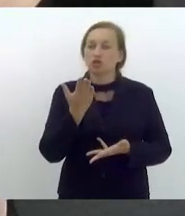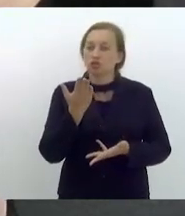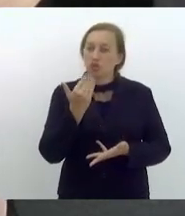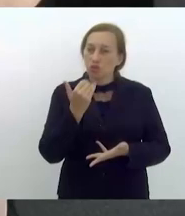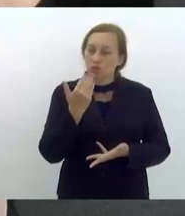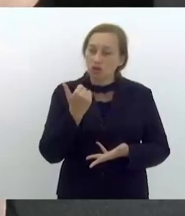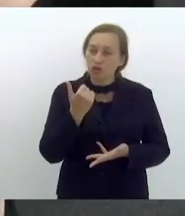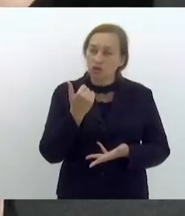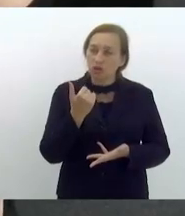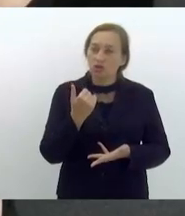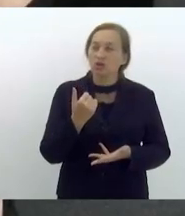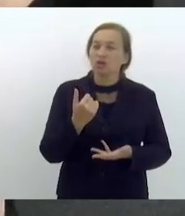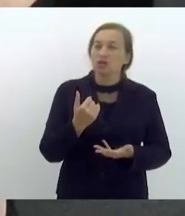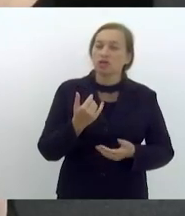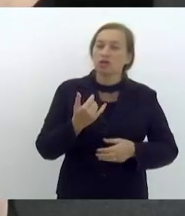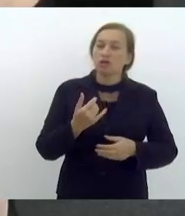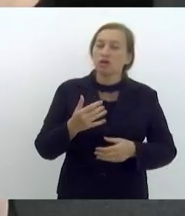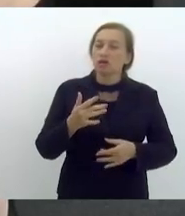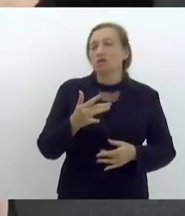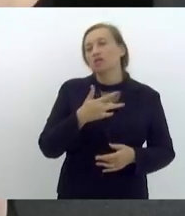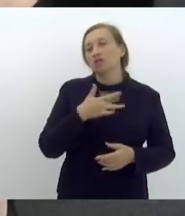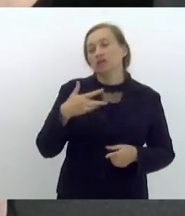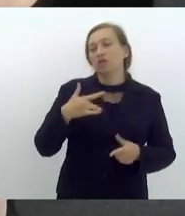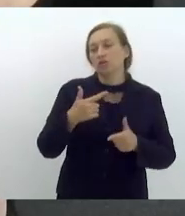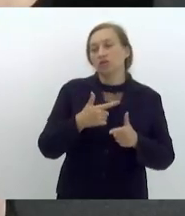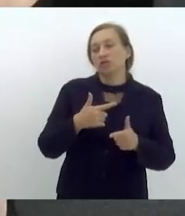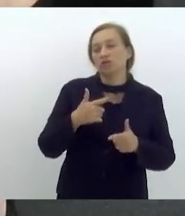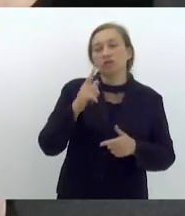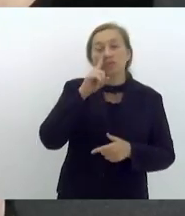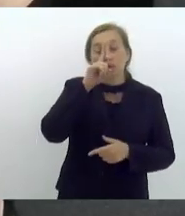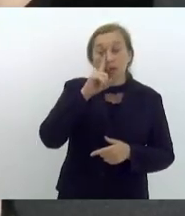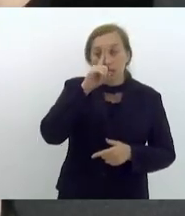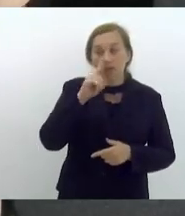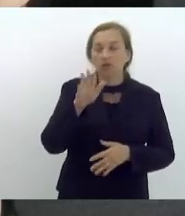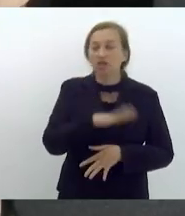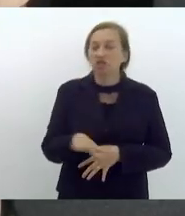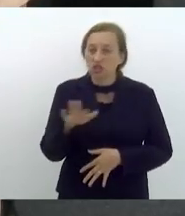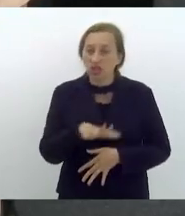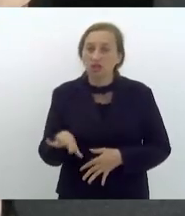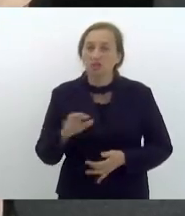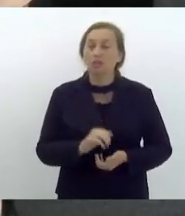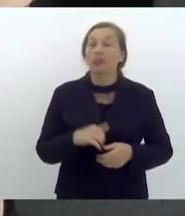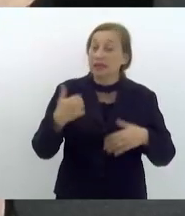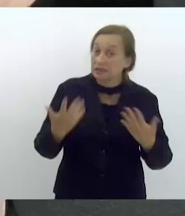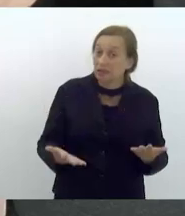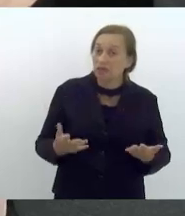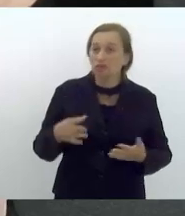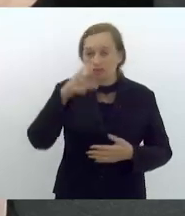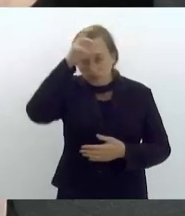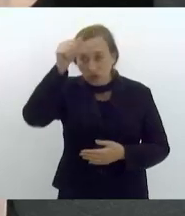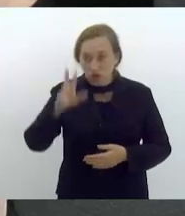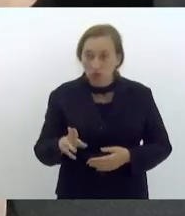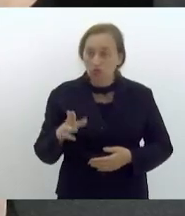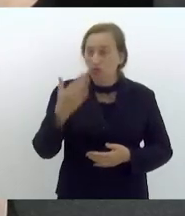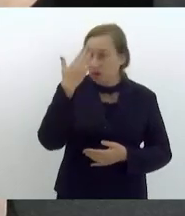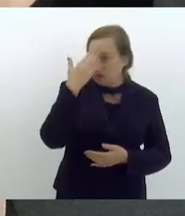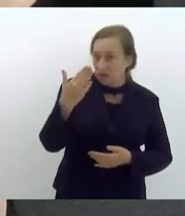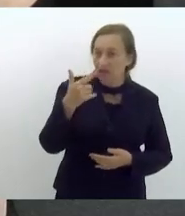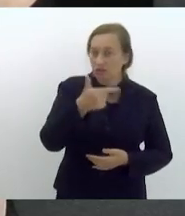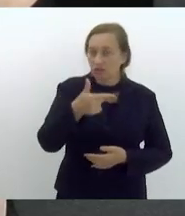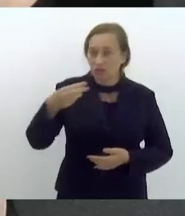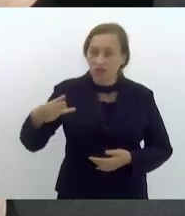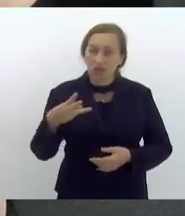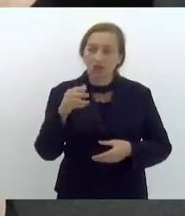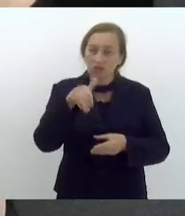colocar nossas crianças em risco é uma alimentação no Civic farmar todas elas então Tia Jô agradeço 23